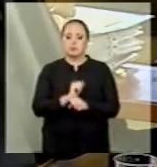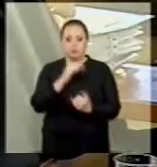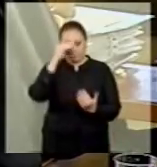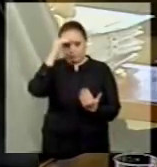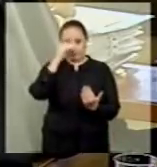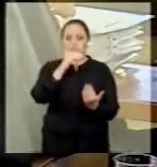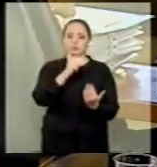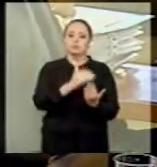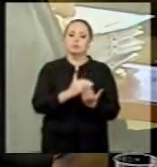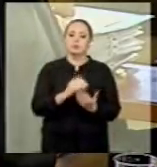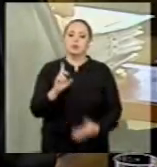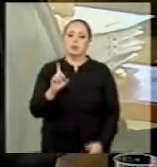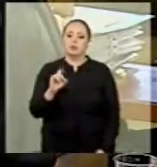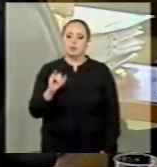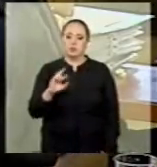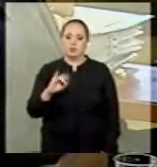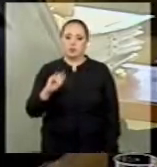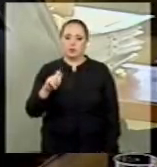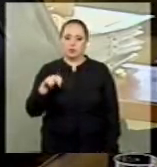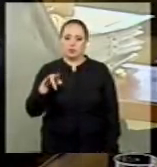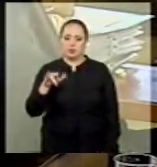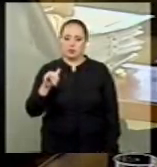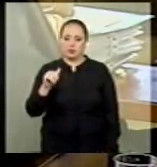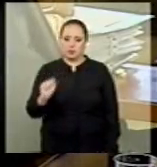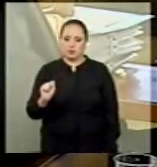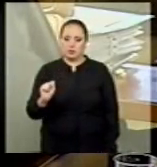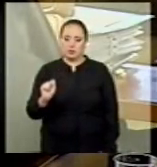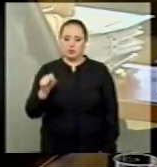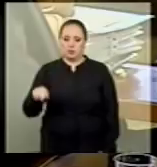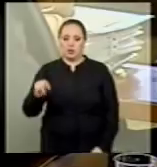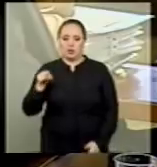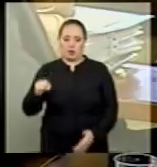de diligências por parte da Secretaria.